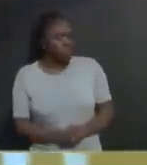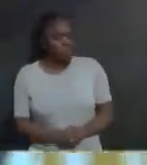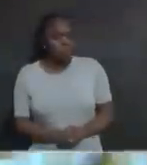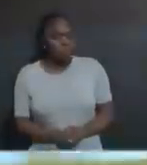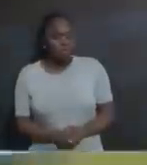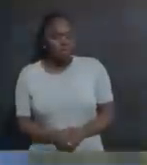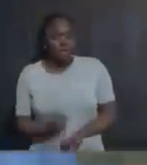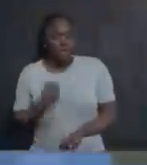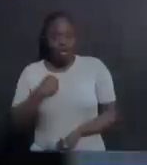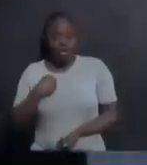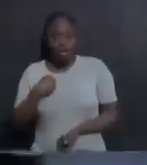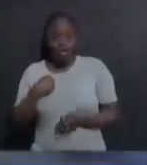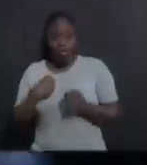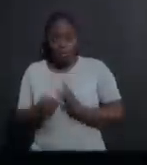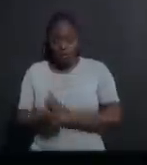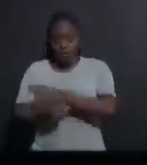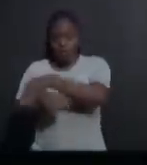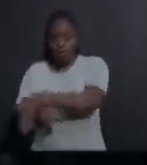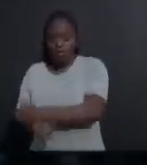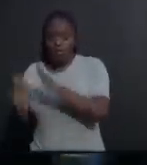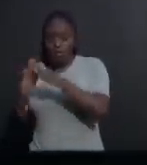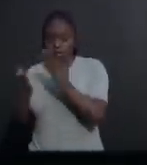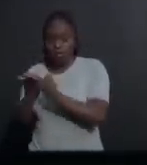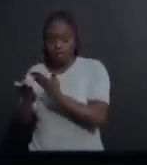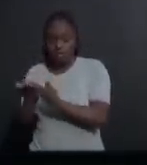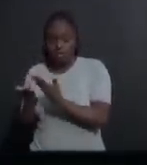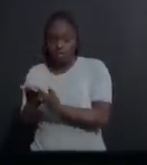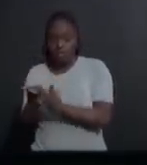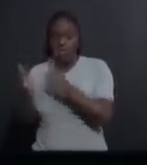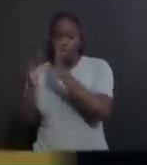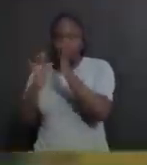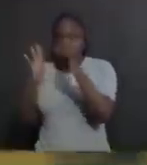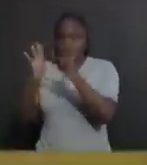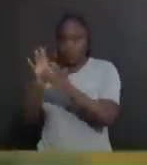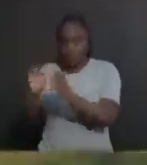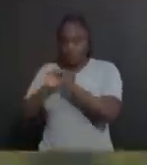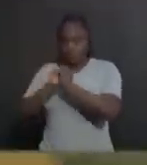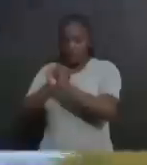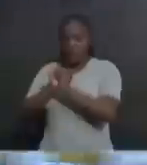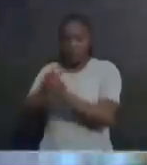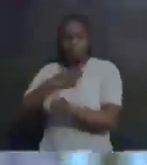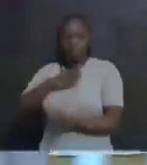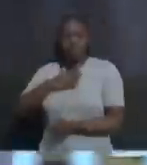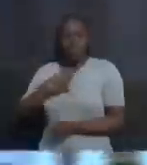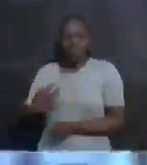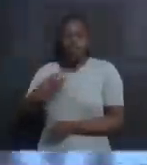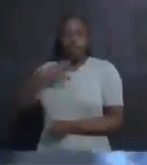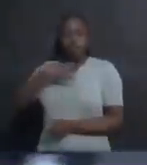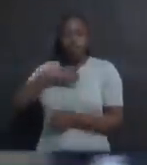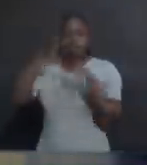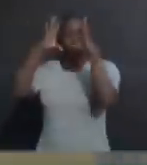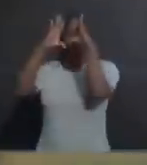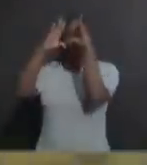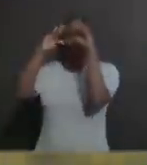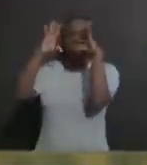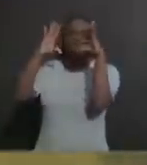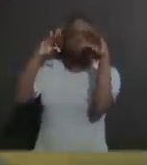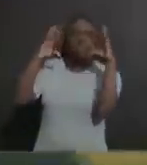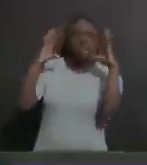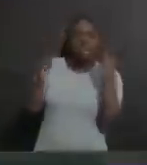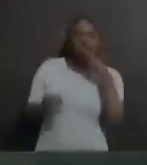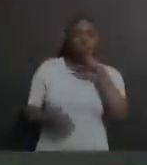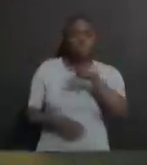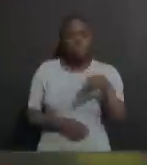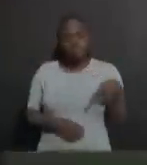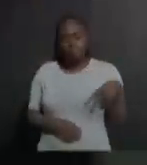Aí eu pus o pé para dentro da escola, e ali para dentro Jesus foi caminhando comigo, e eu senti um alívio, eu consegui andar ali,